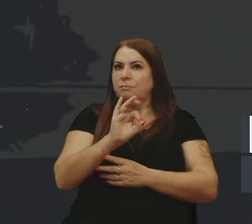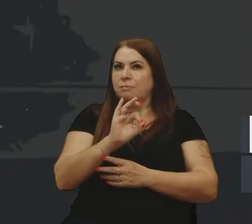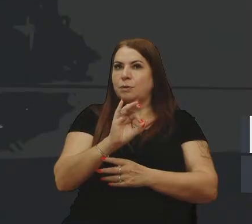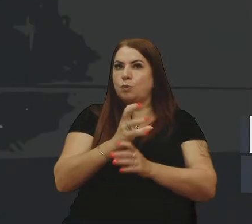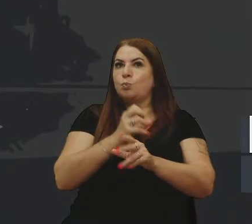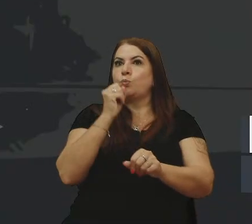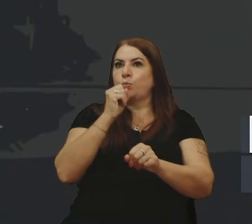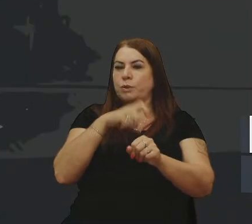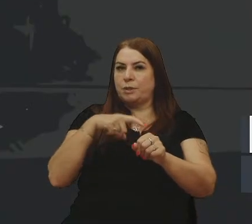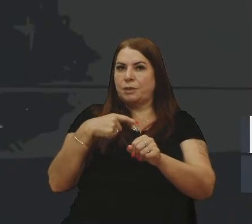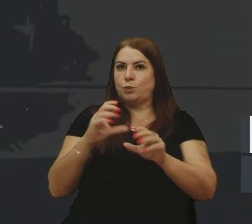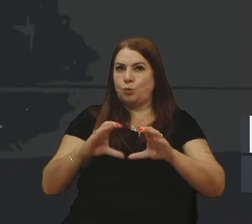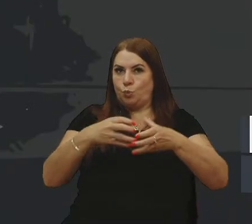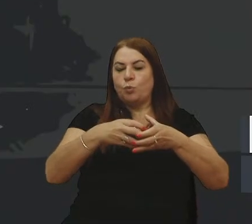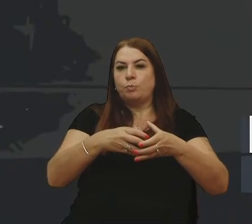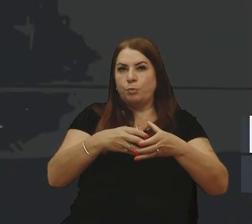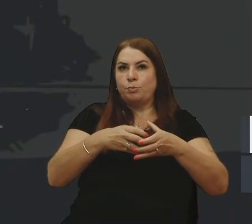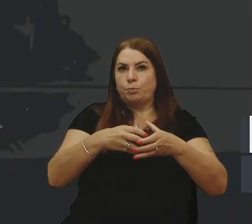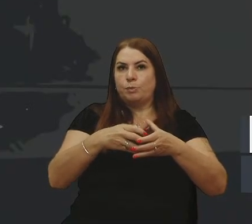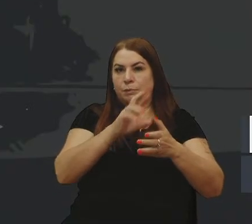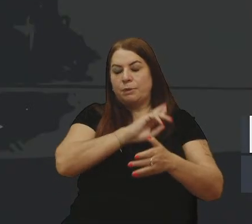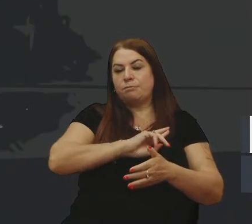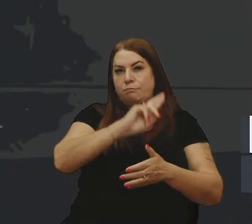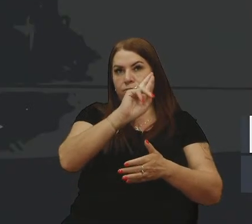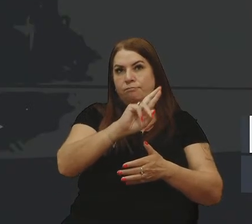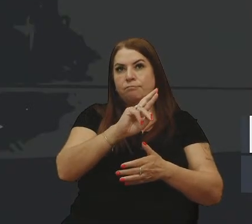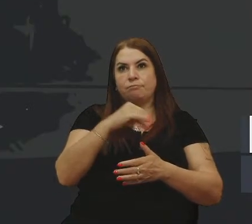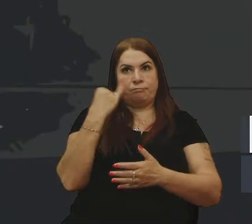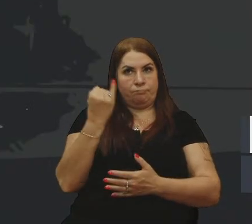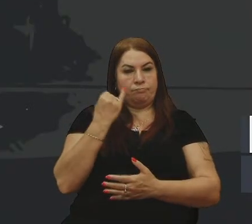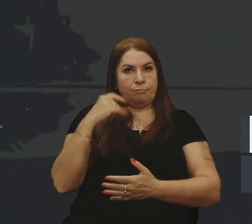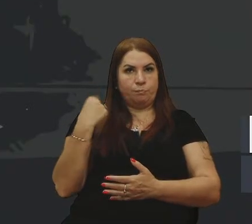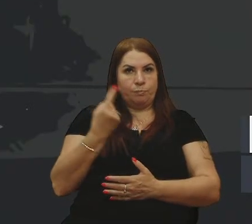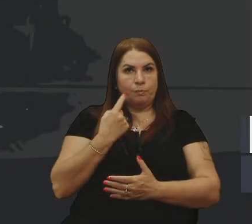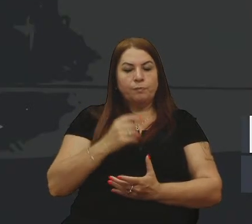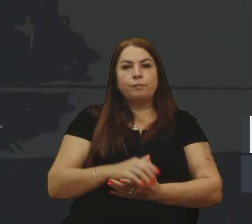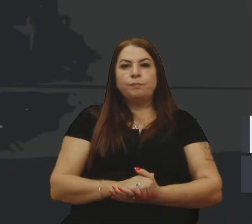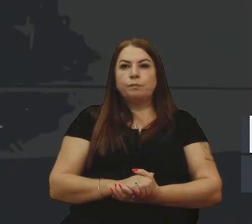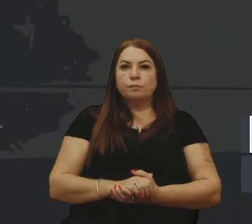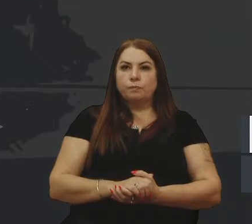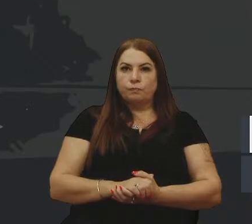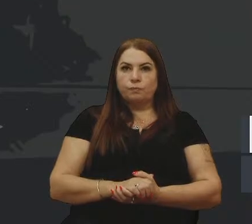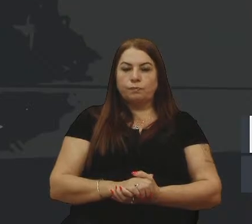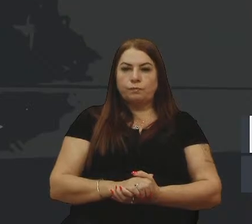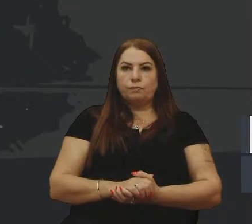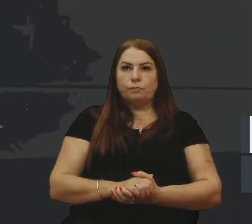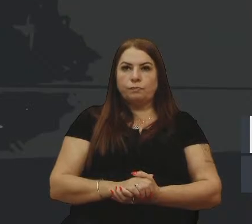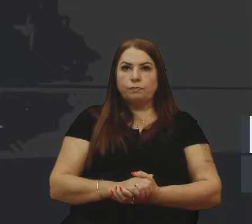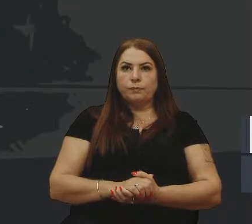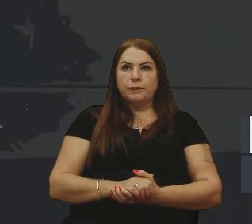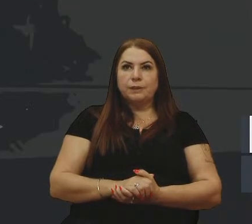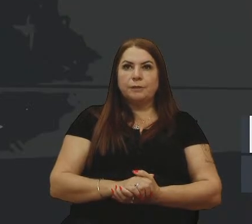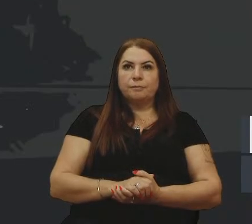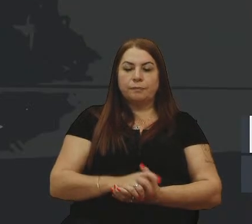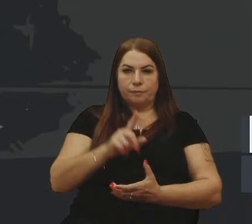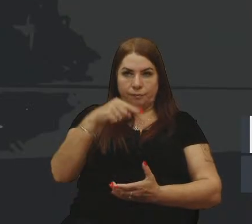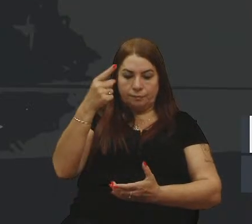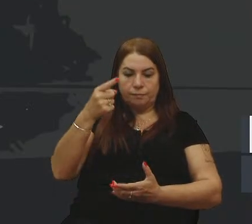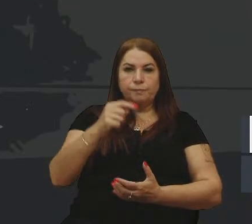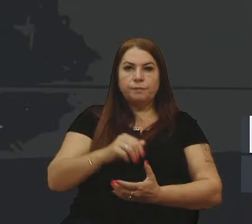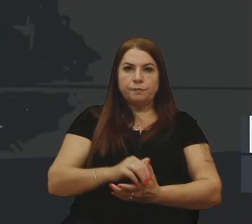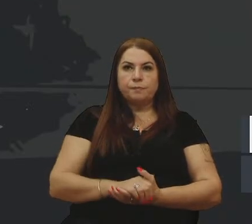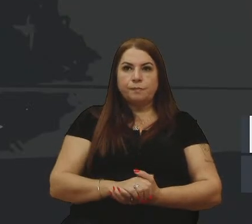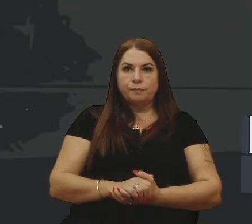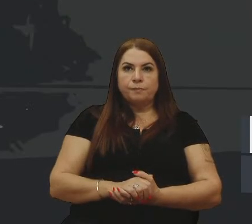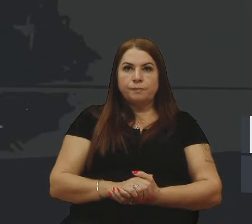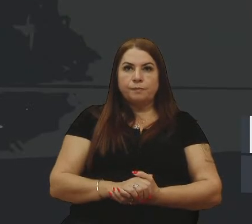faturamento que a gente faz no grupo. Então, é uma representatividade significativa para nós. E só para a gente ter uma ideia, pode passar o próximo para mim?